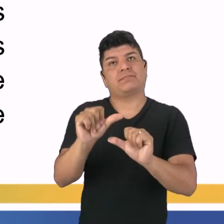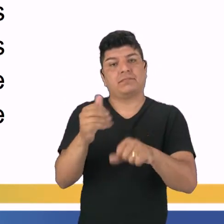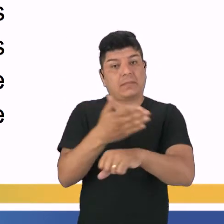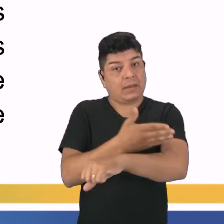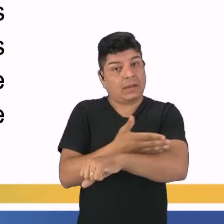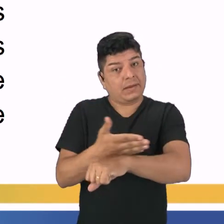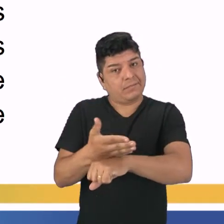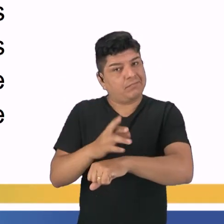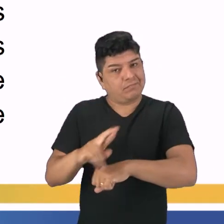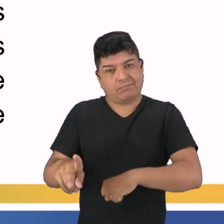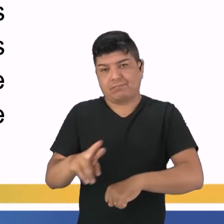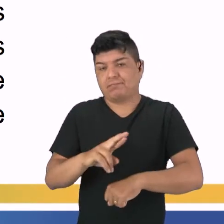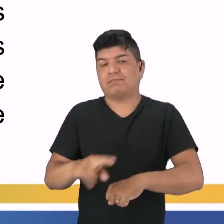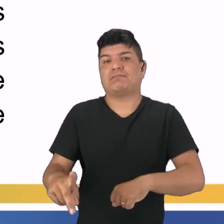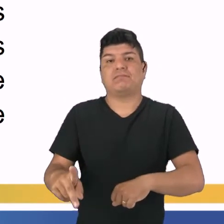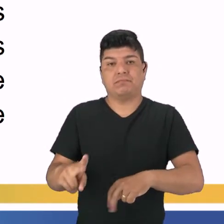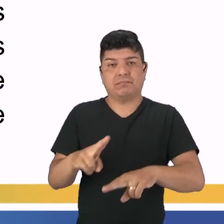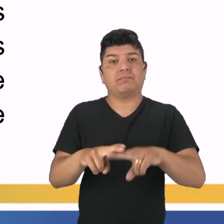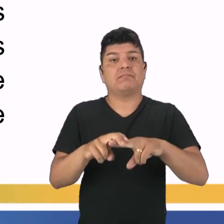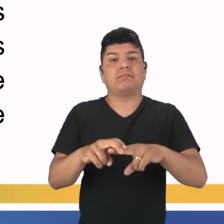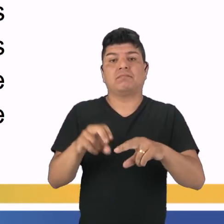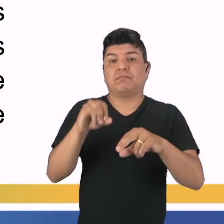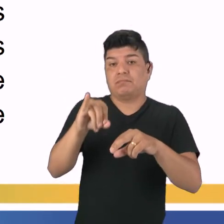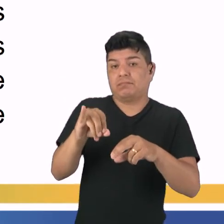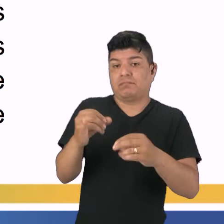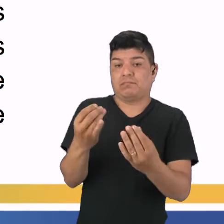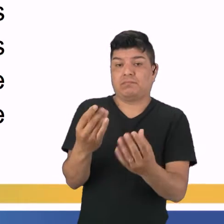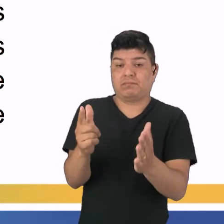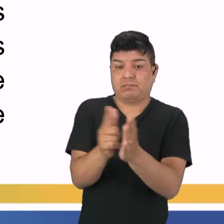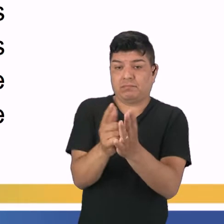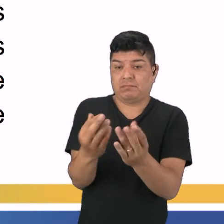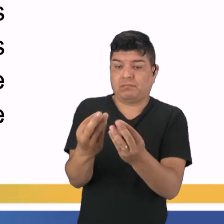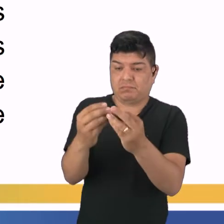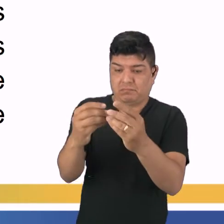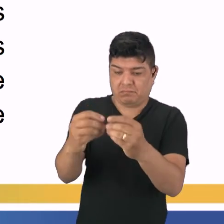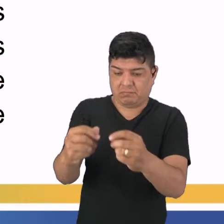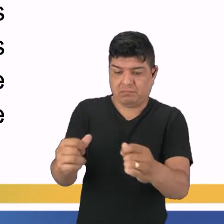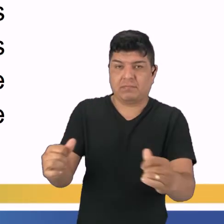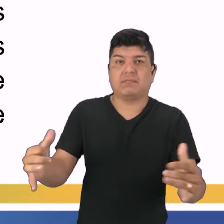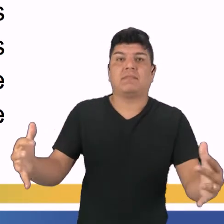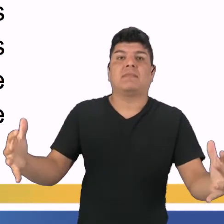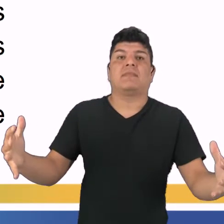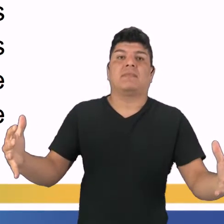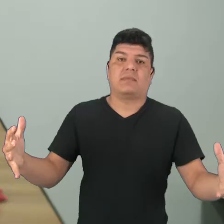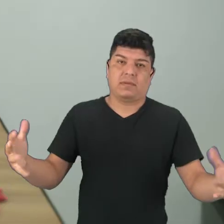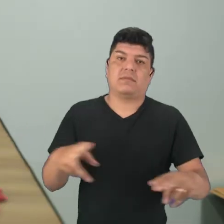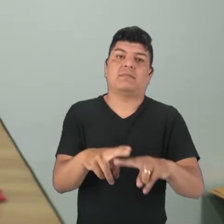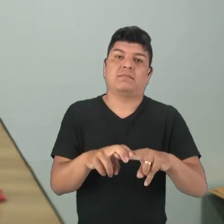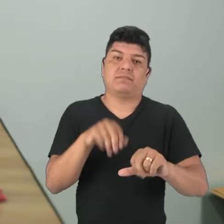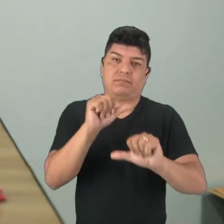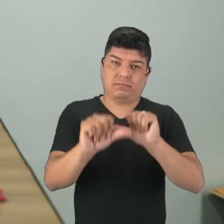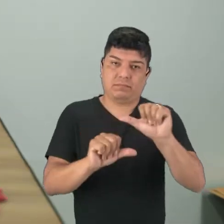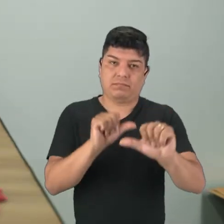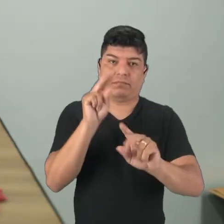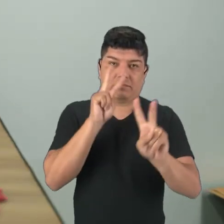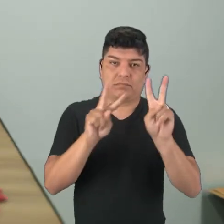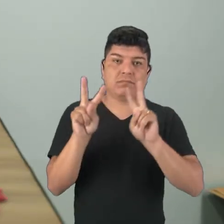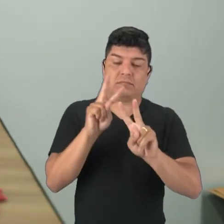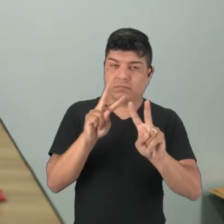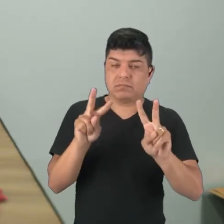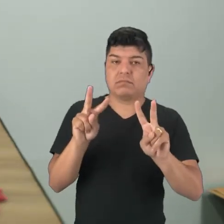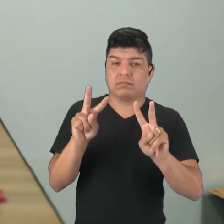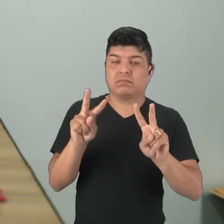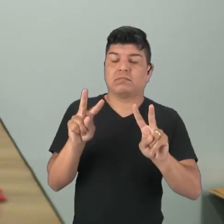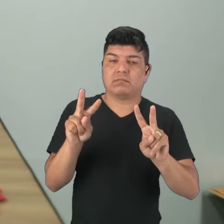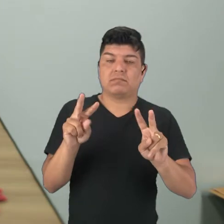mais branquinho. Se você pegar no papel queimado, ele vai soltando, não é isso? Então já mudou aí